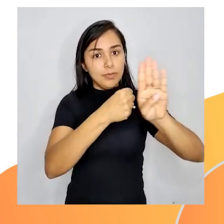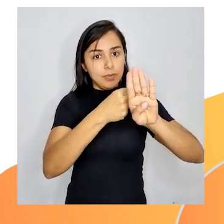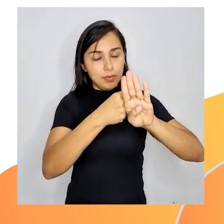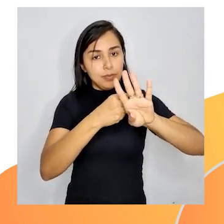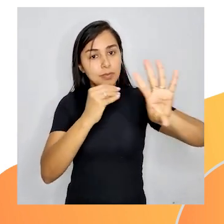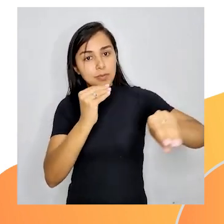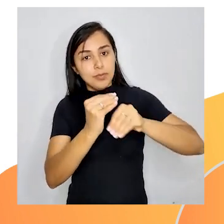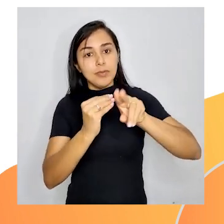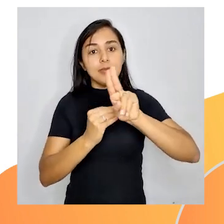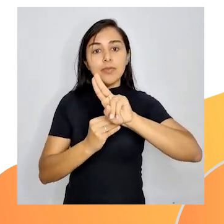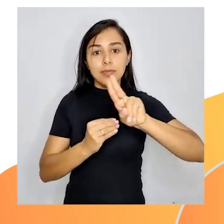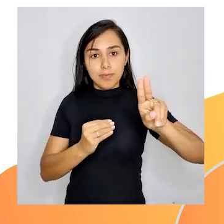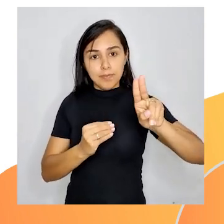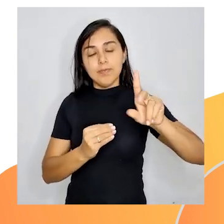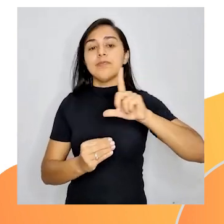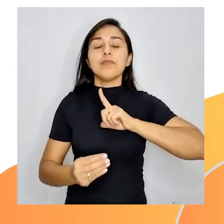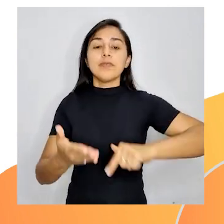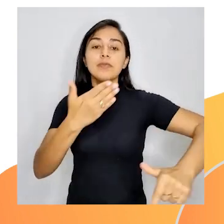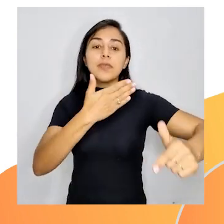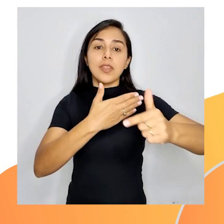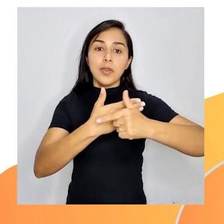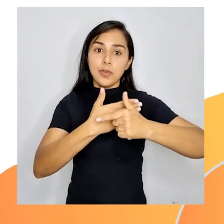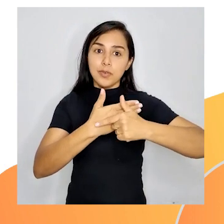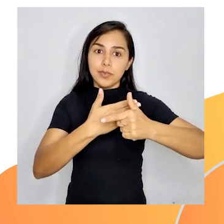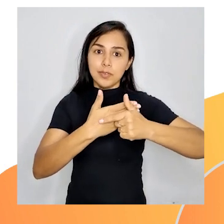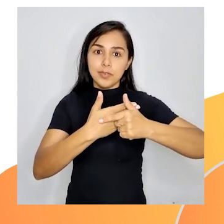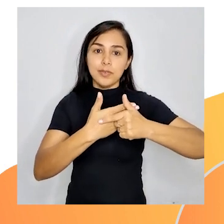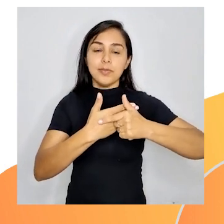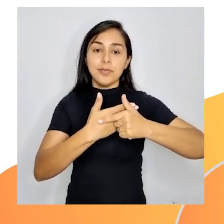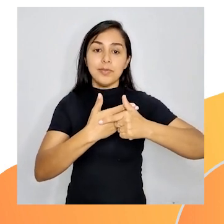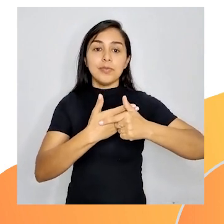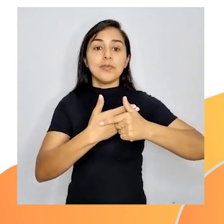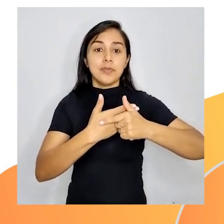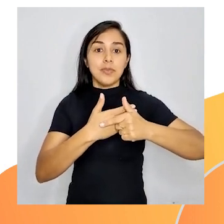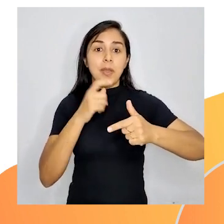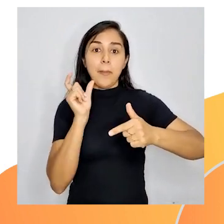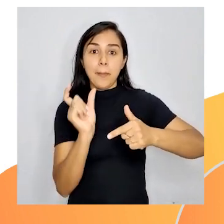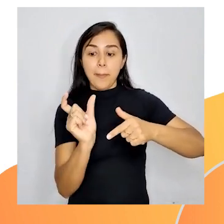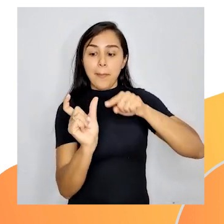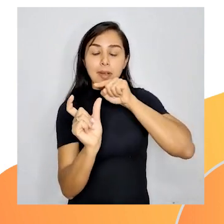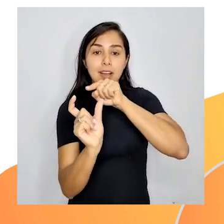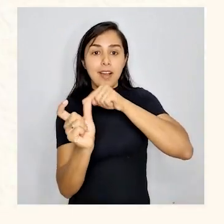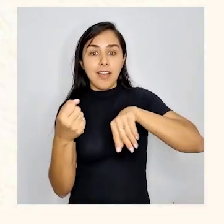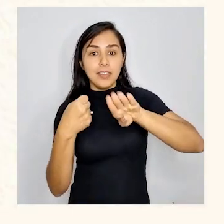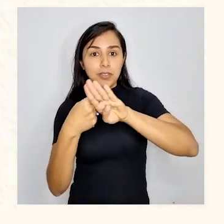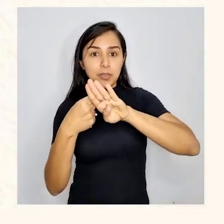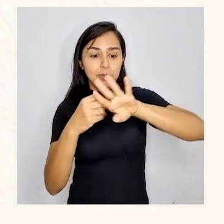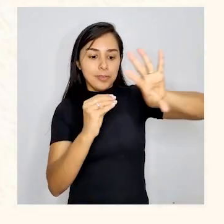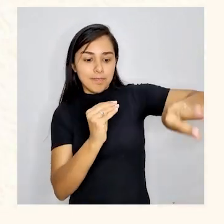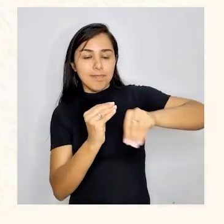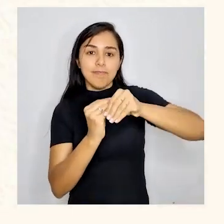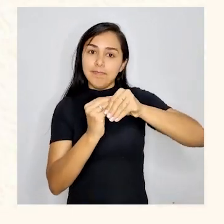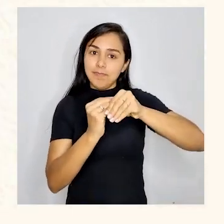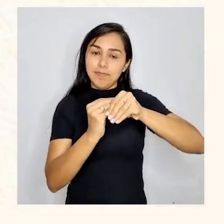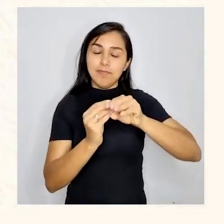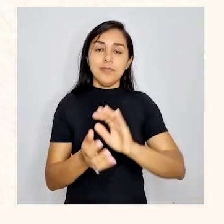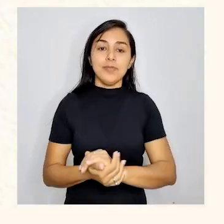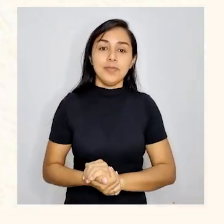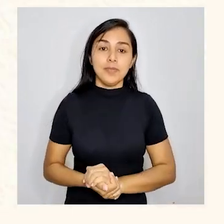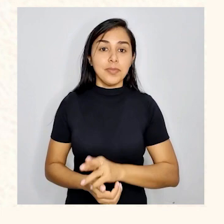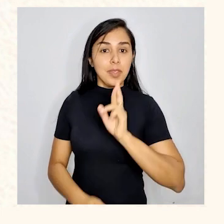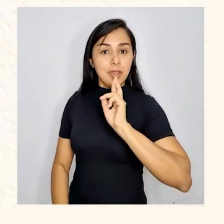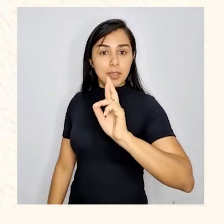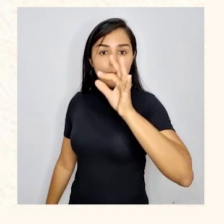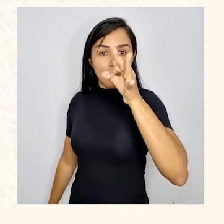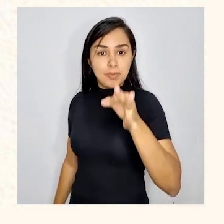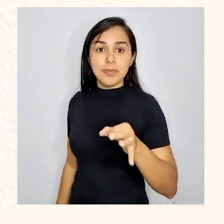completivas nominais têm a função de complemento nominal da oração principal. Logo, a resposta